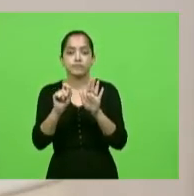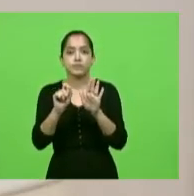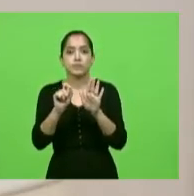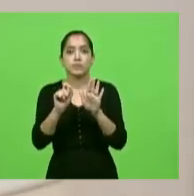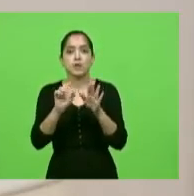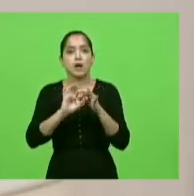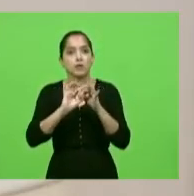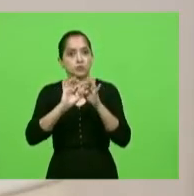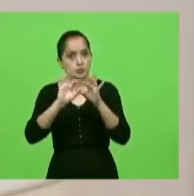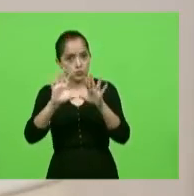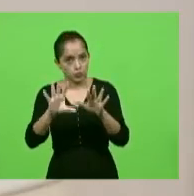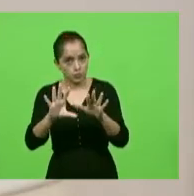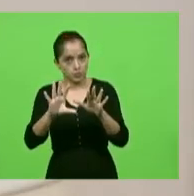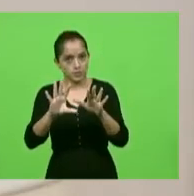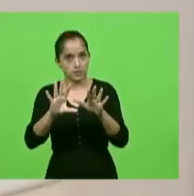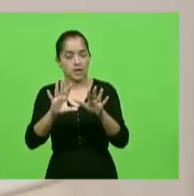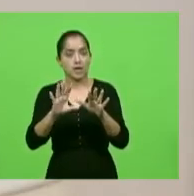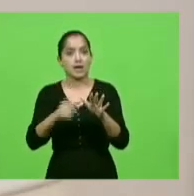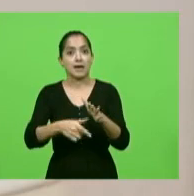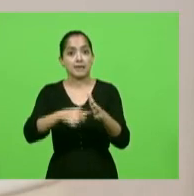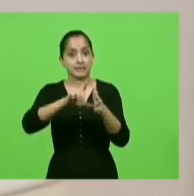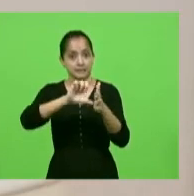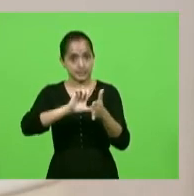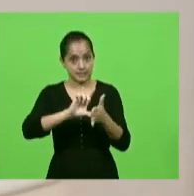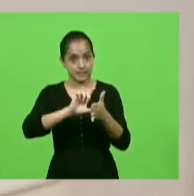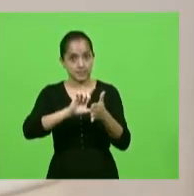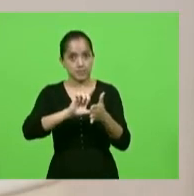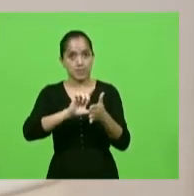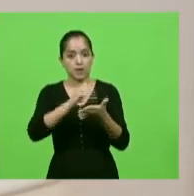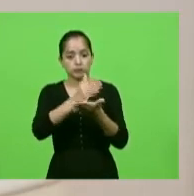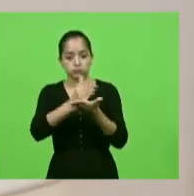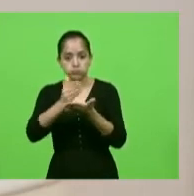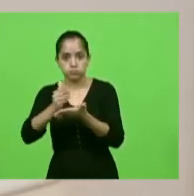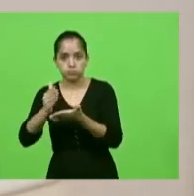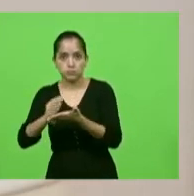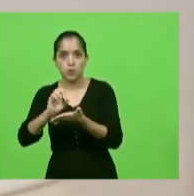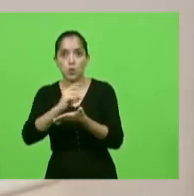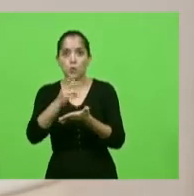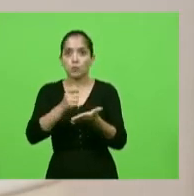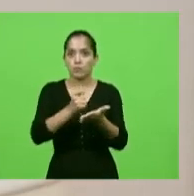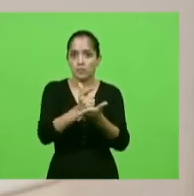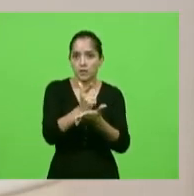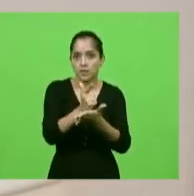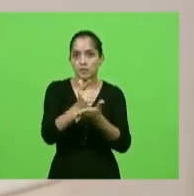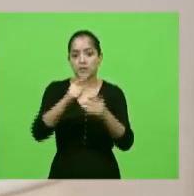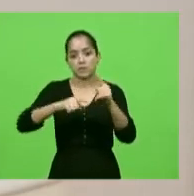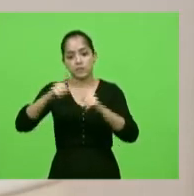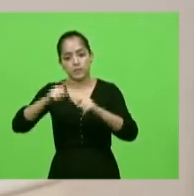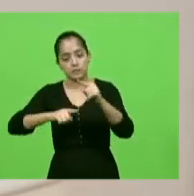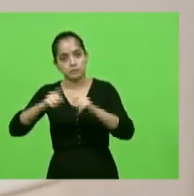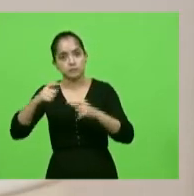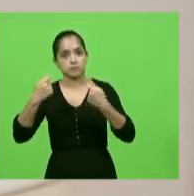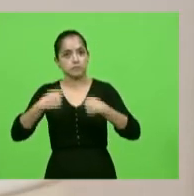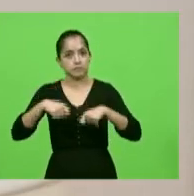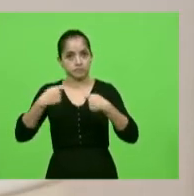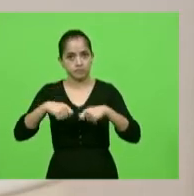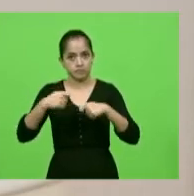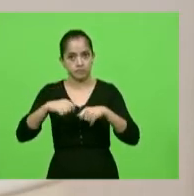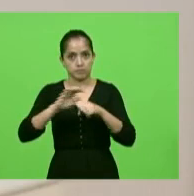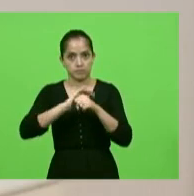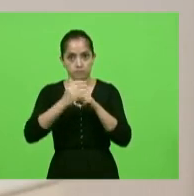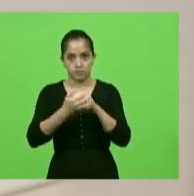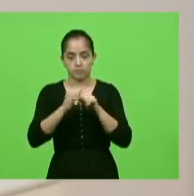autorizar o Poder Executivo a antecipar parcial ou totalmente os pagamentos nas contratações de equipamentos necessários ao combate da